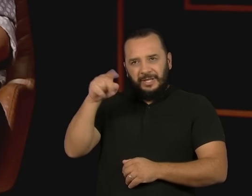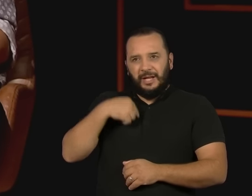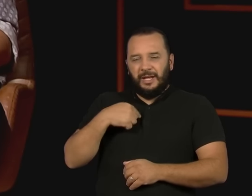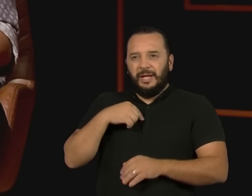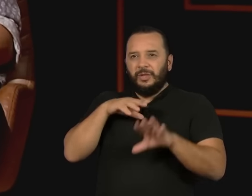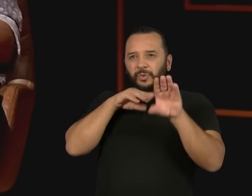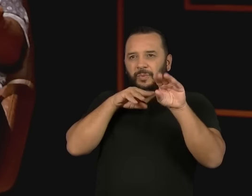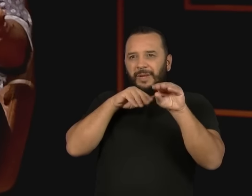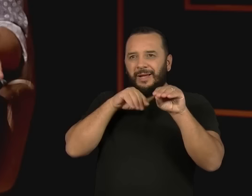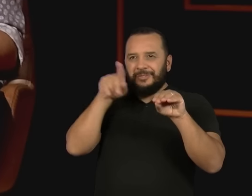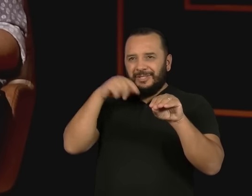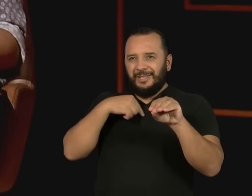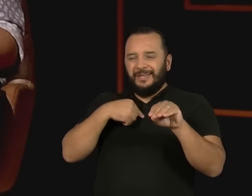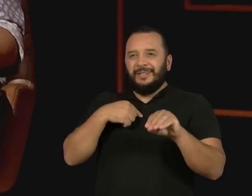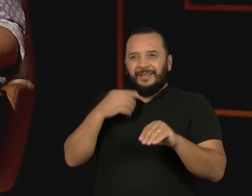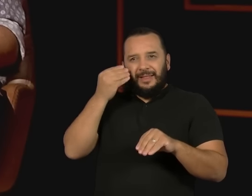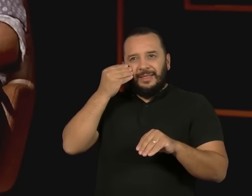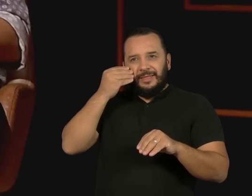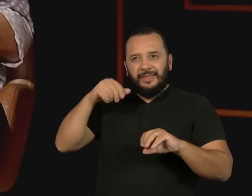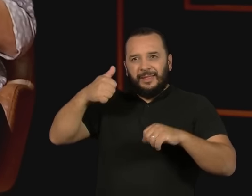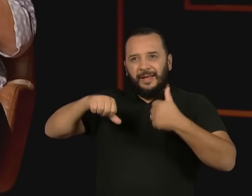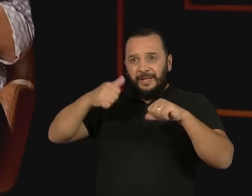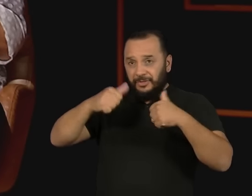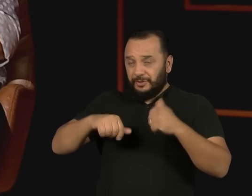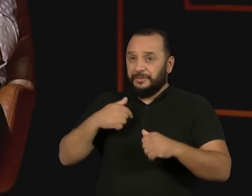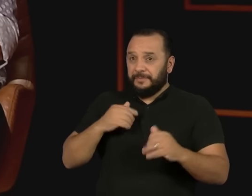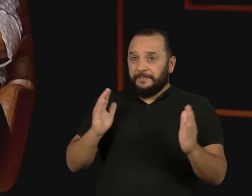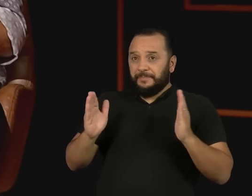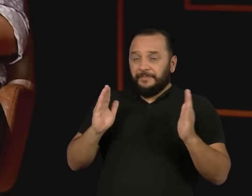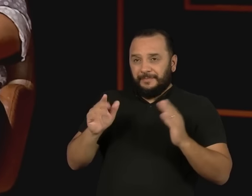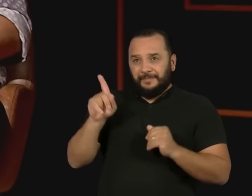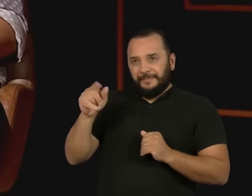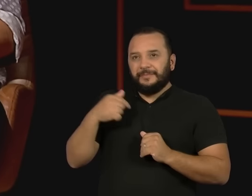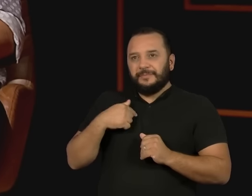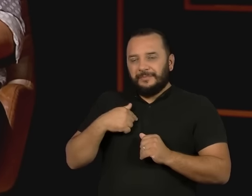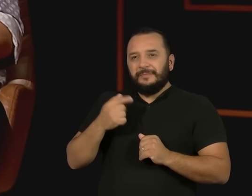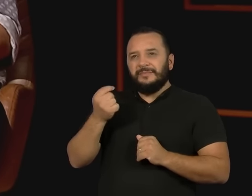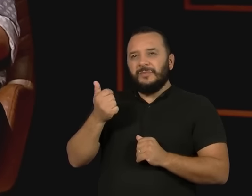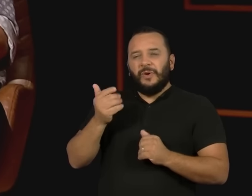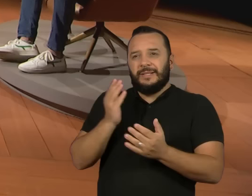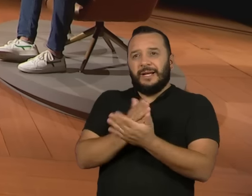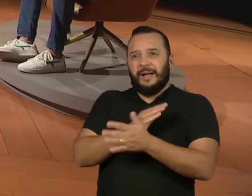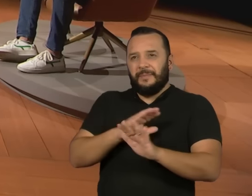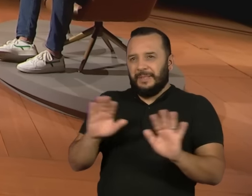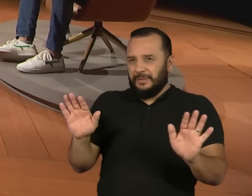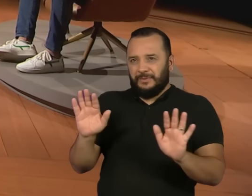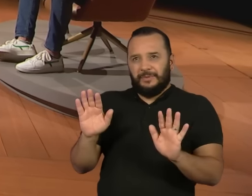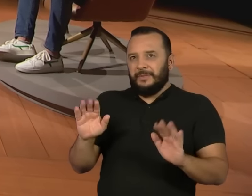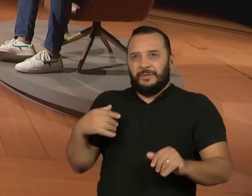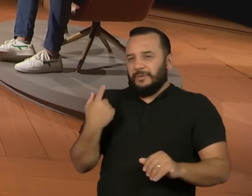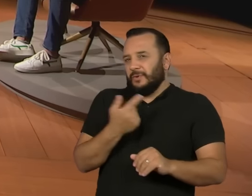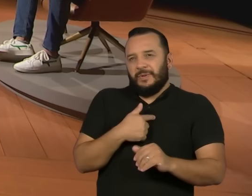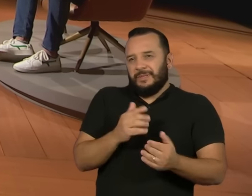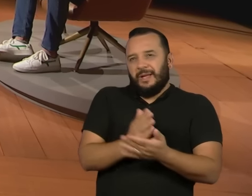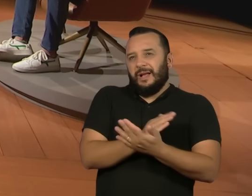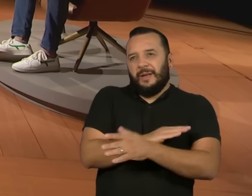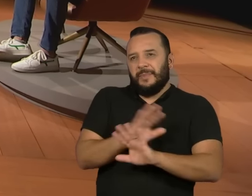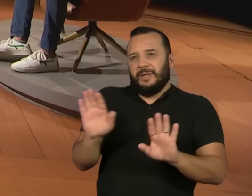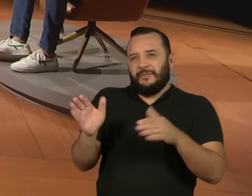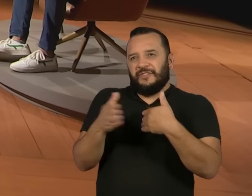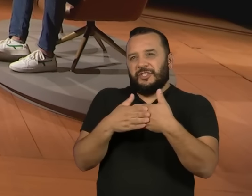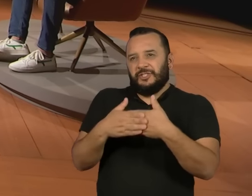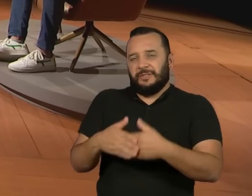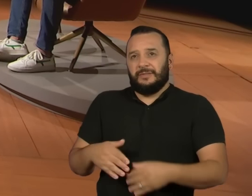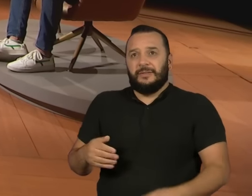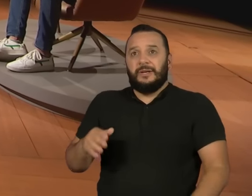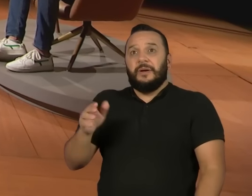liguei para fazer um teste e tal, não sei o quê. E já era na época que a Herbert Richards estava acabando. Ele falou, só estamos demitindo. Aí eu liguei para minha mãe e